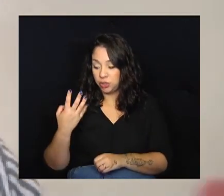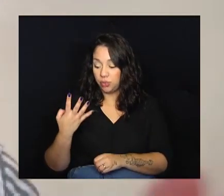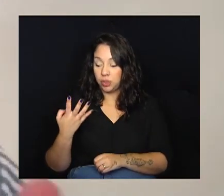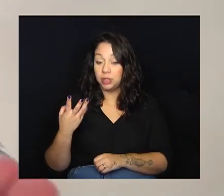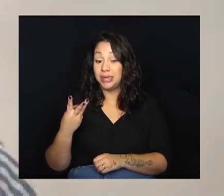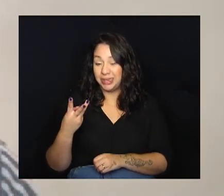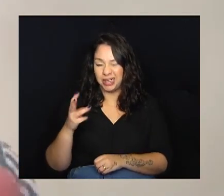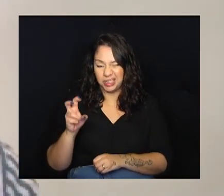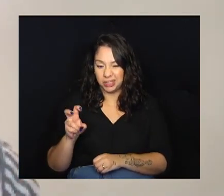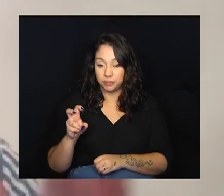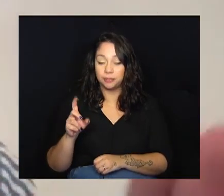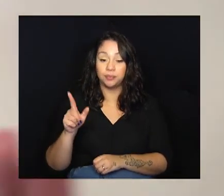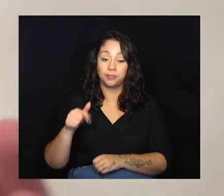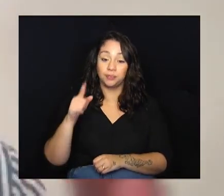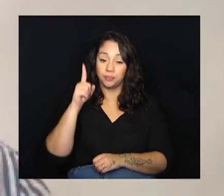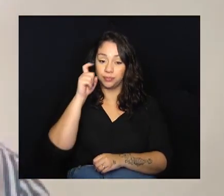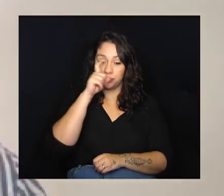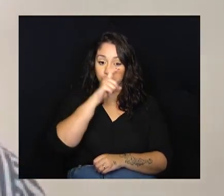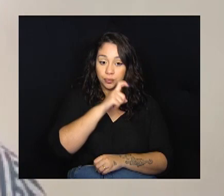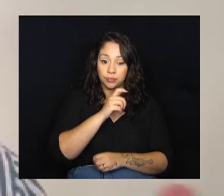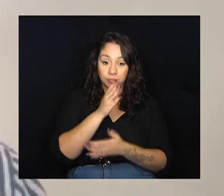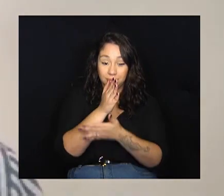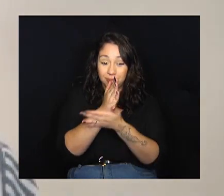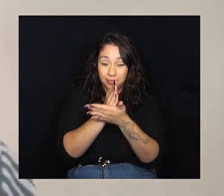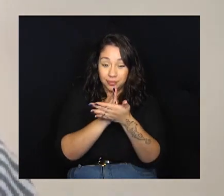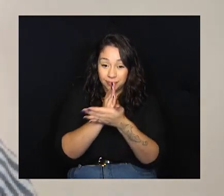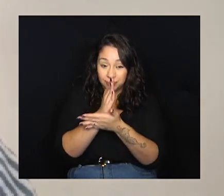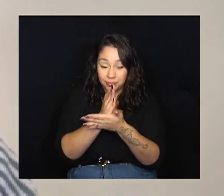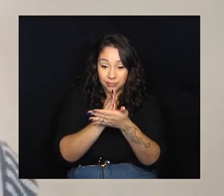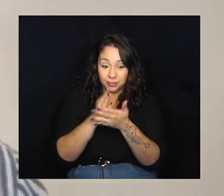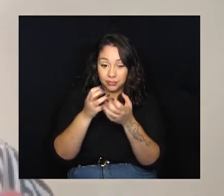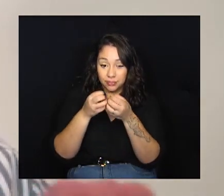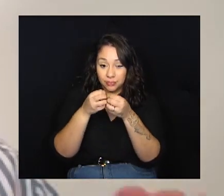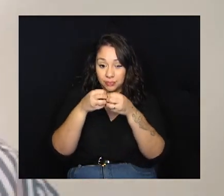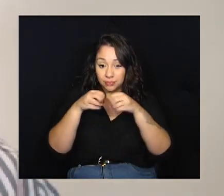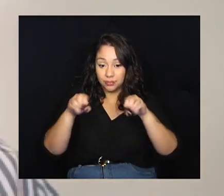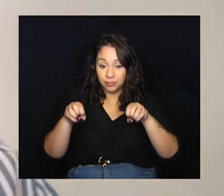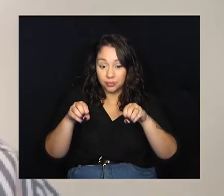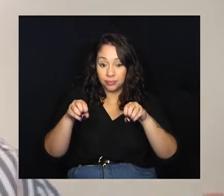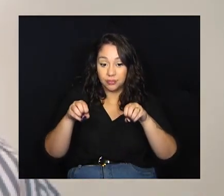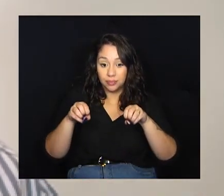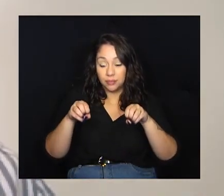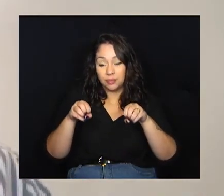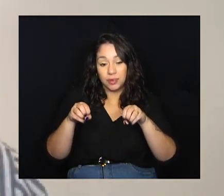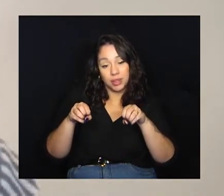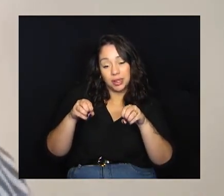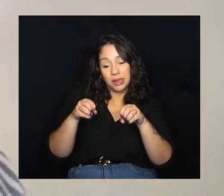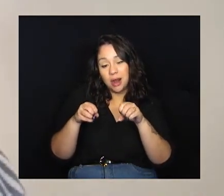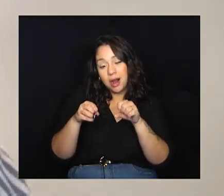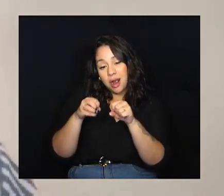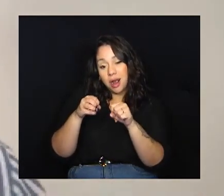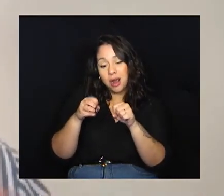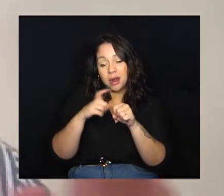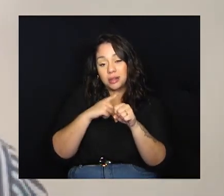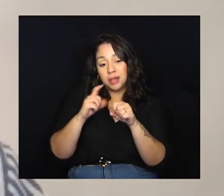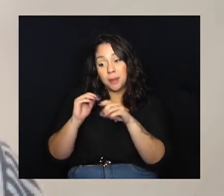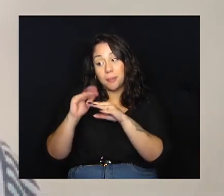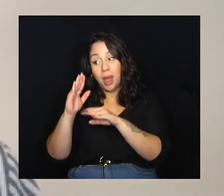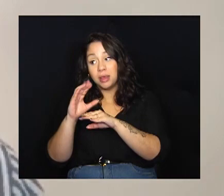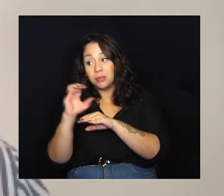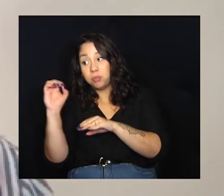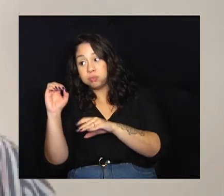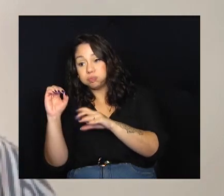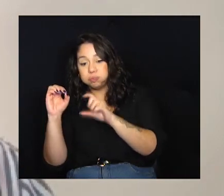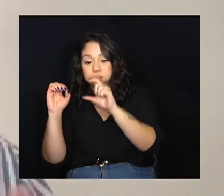uma dificuldade de separar meio a meio essa conta e aí pode ser que vai mais do material genético para um lado e menos para o outro e aí